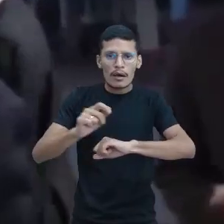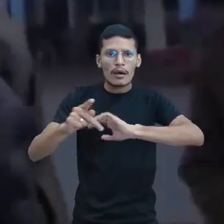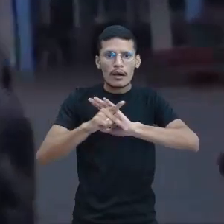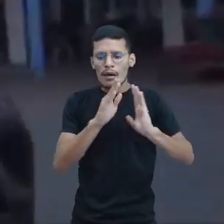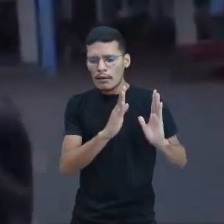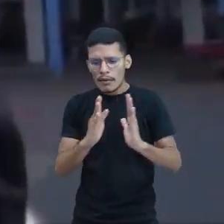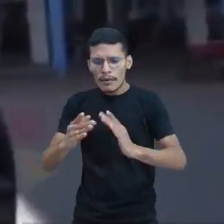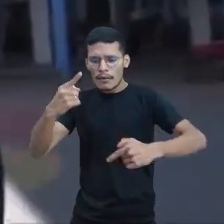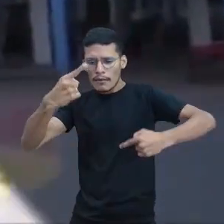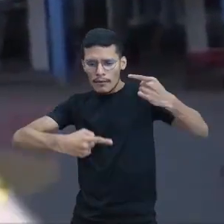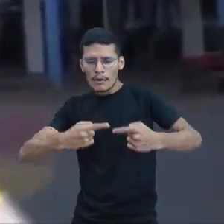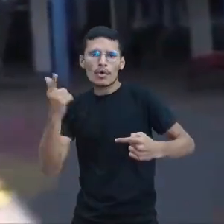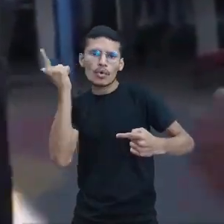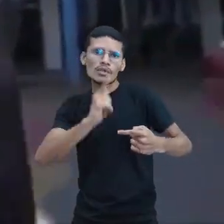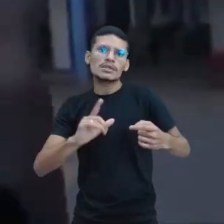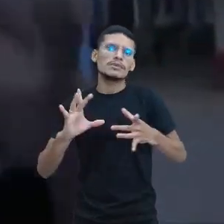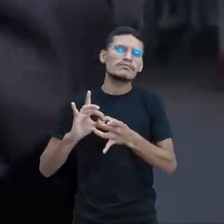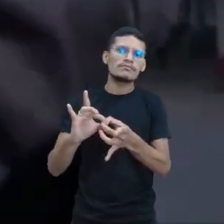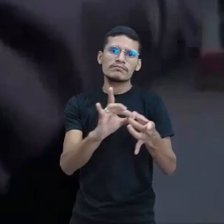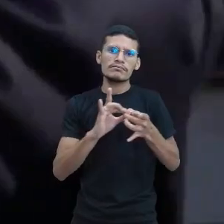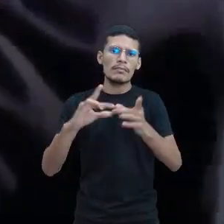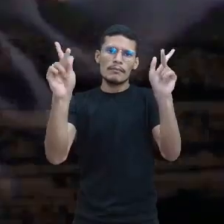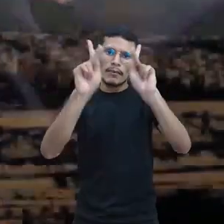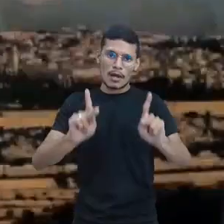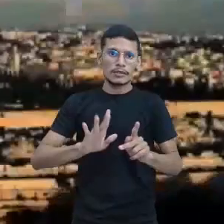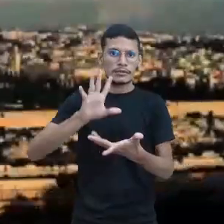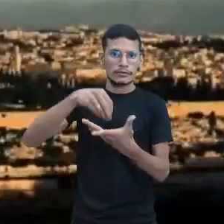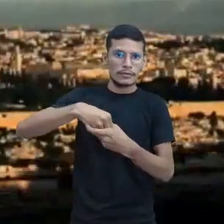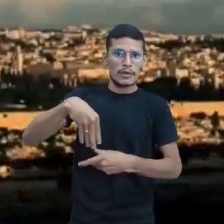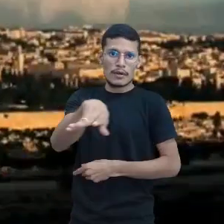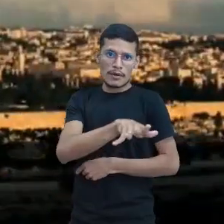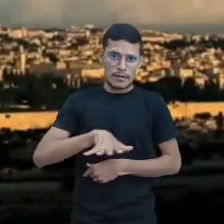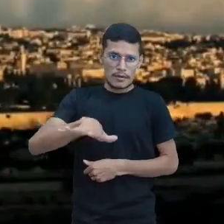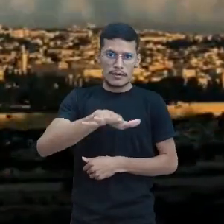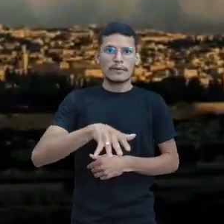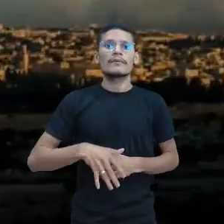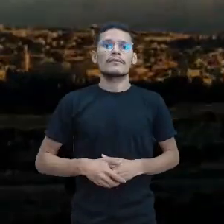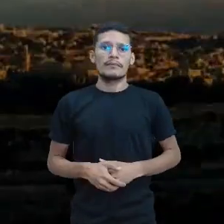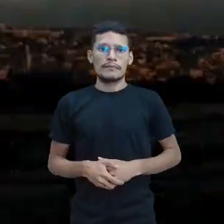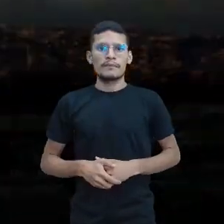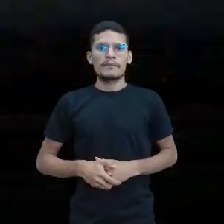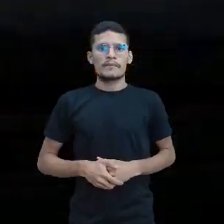que consiga estabelecer uma paz durável na região.